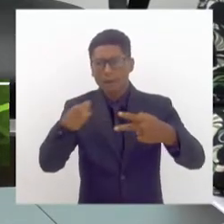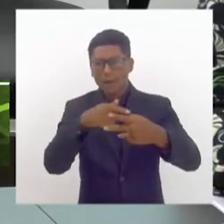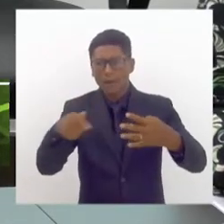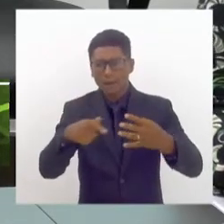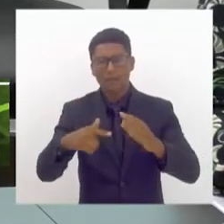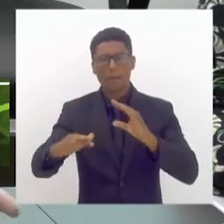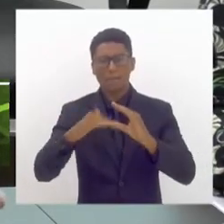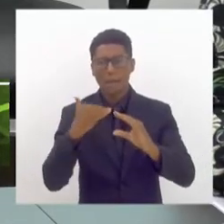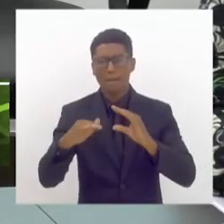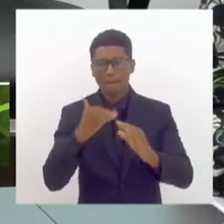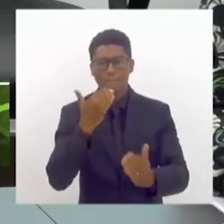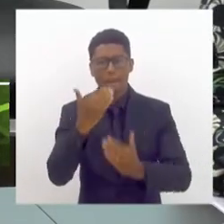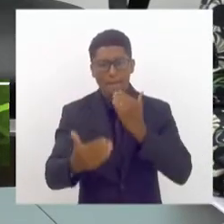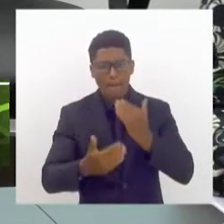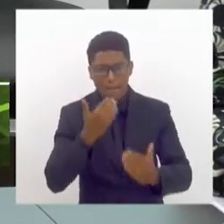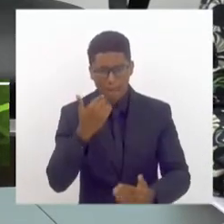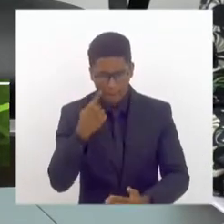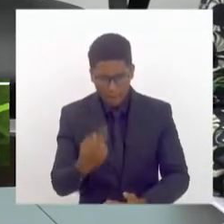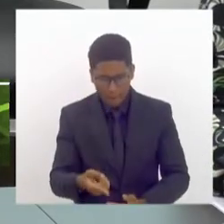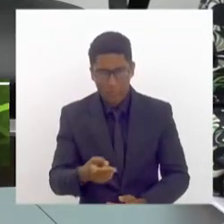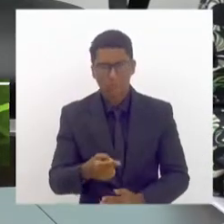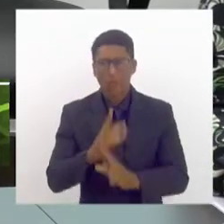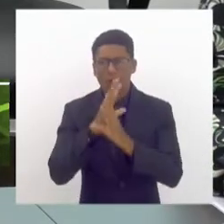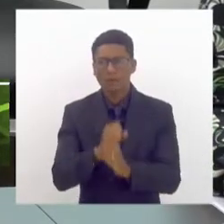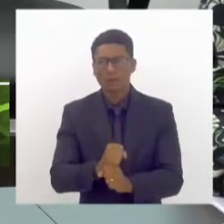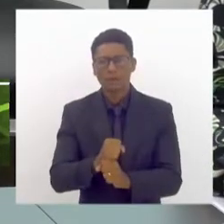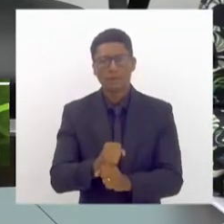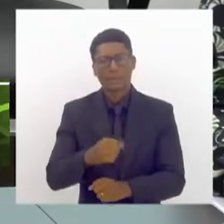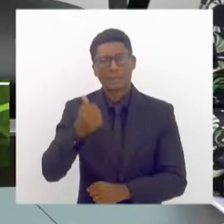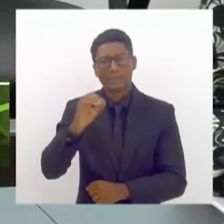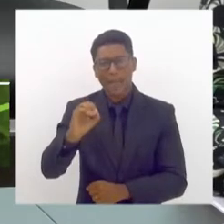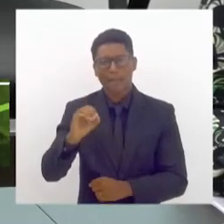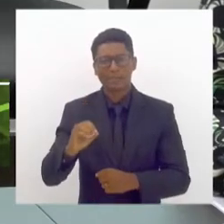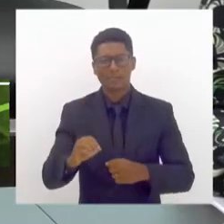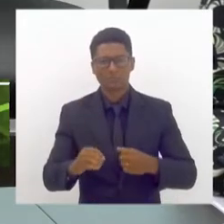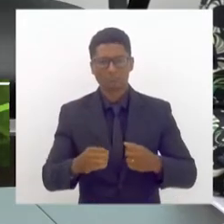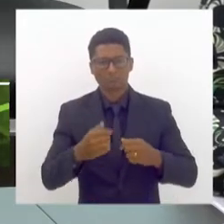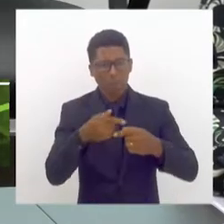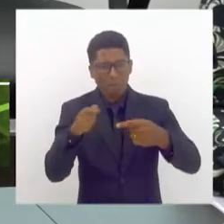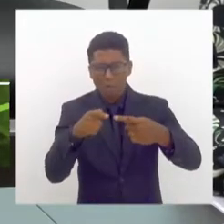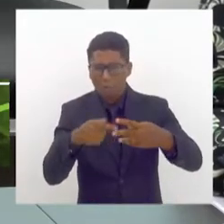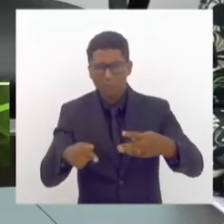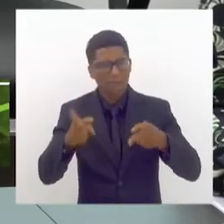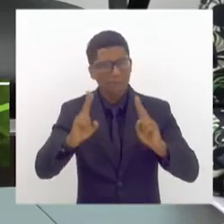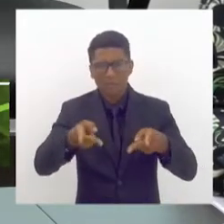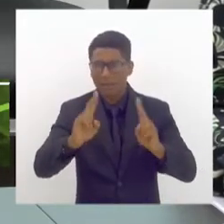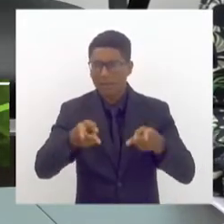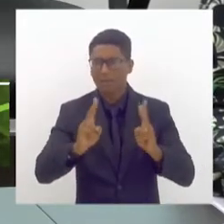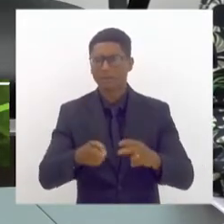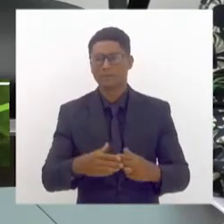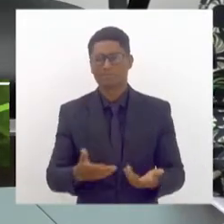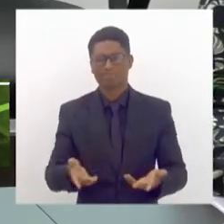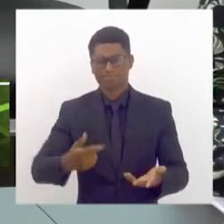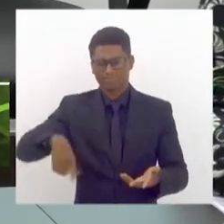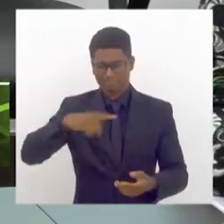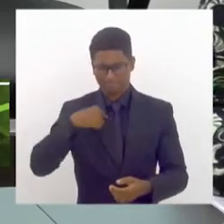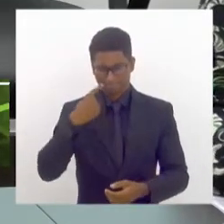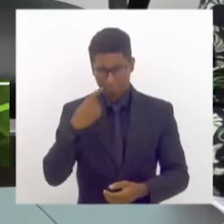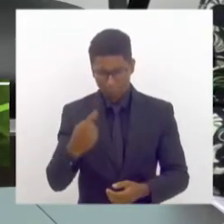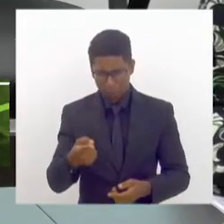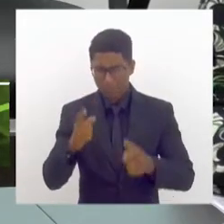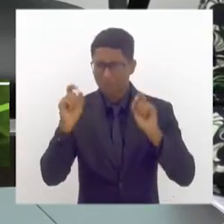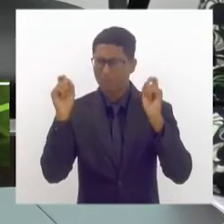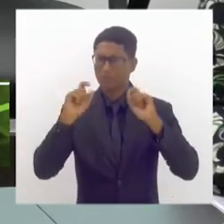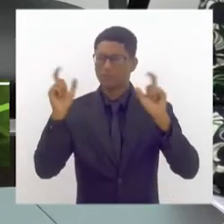gente encaminha muitos deles para as secretarias de trabalho e renda, mas é algo que chamou muita